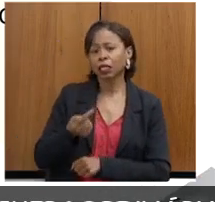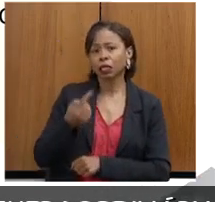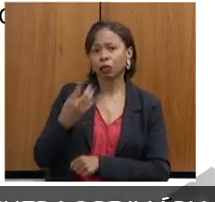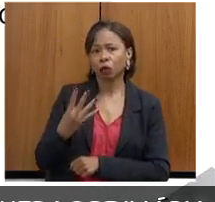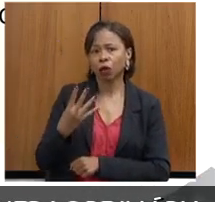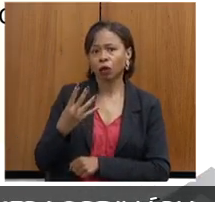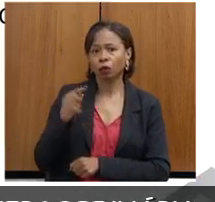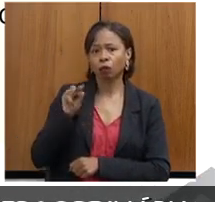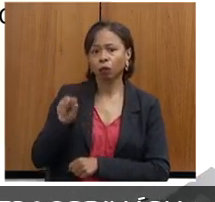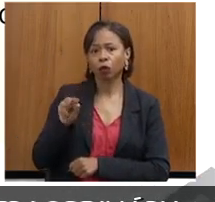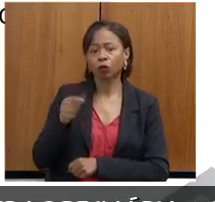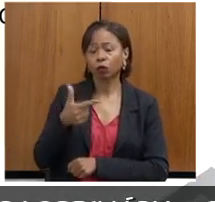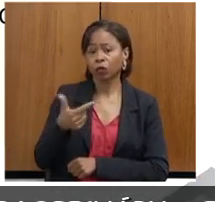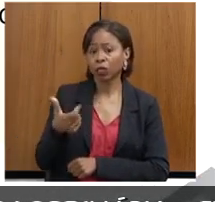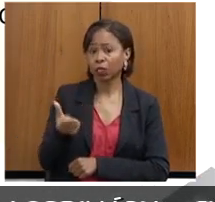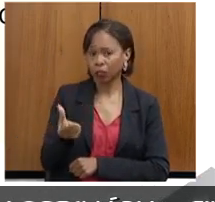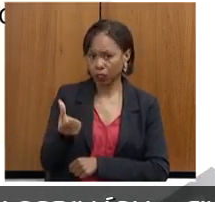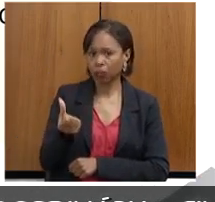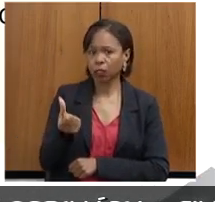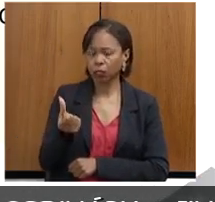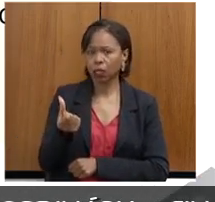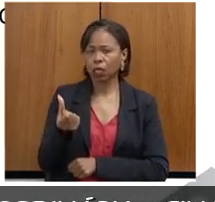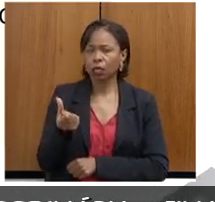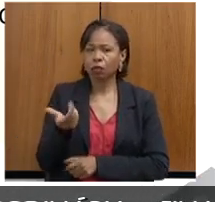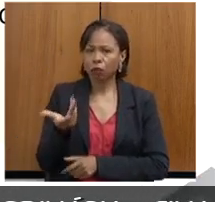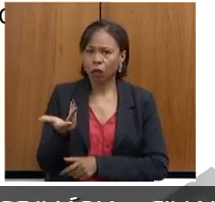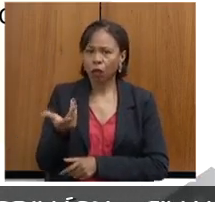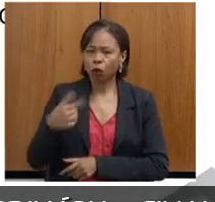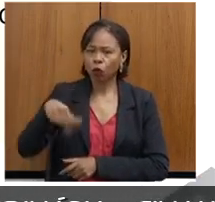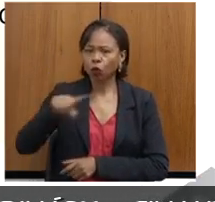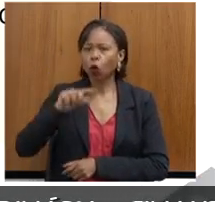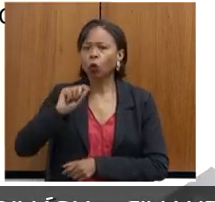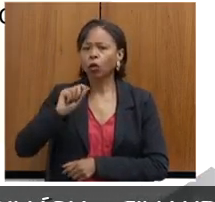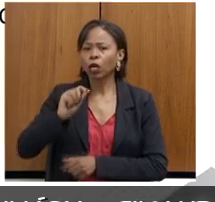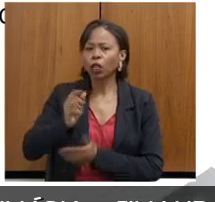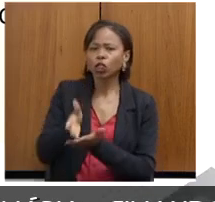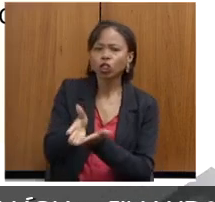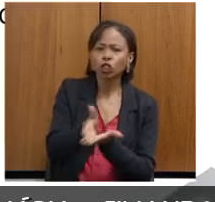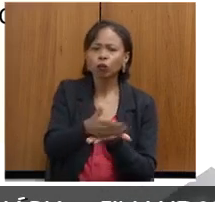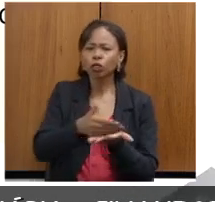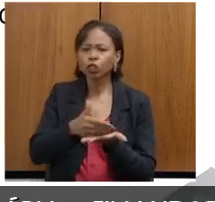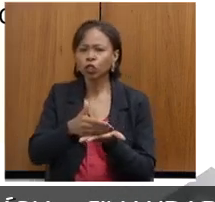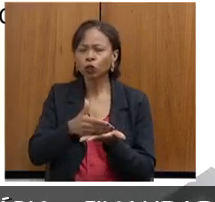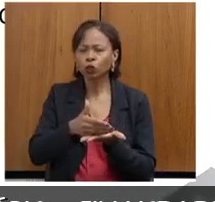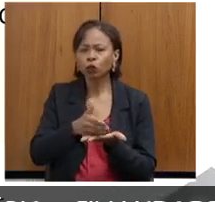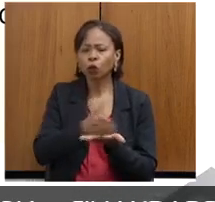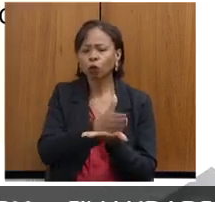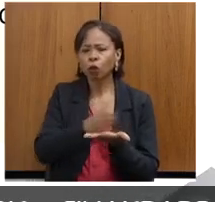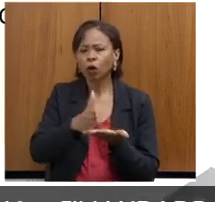26 então neste caso nós dividimos os procedimentos instaurados